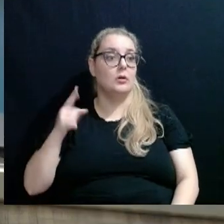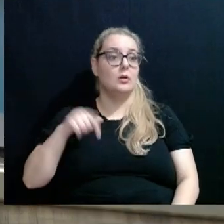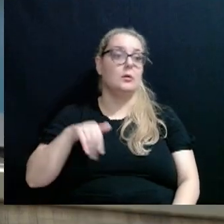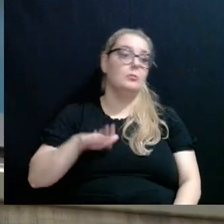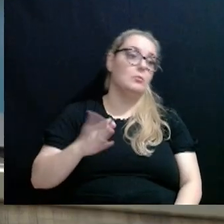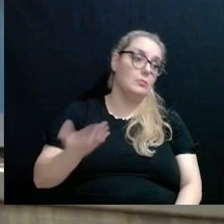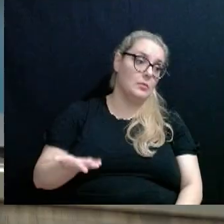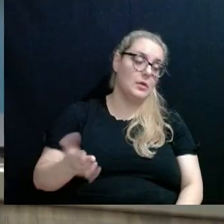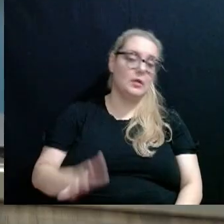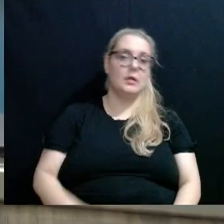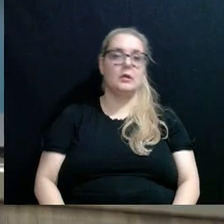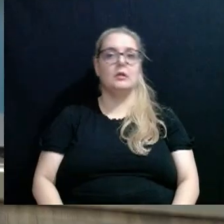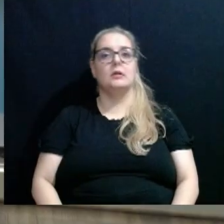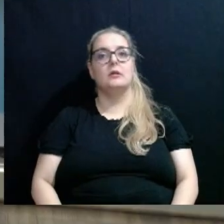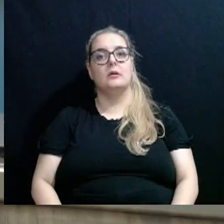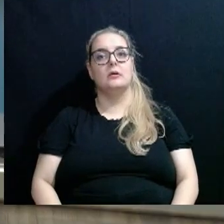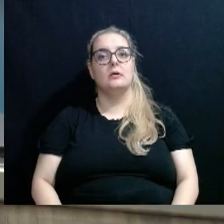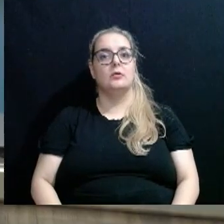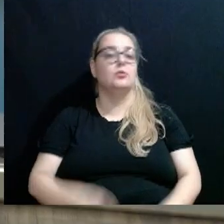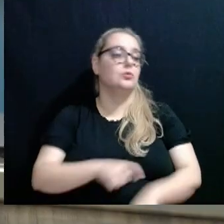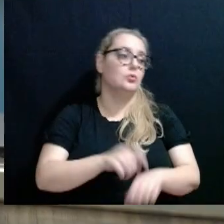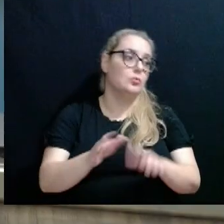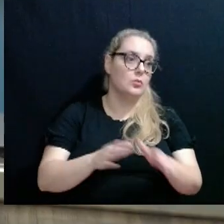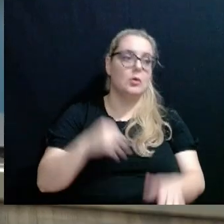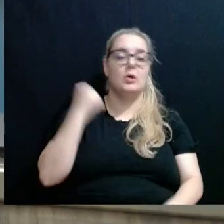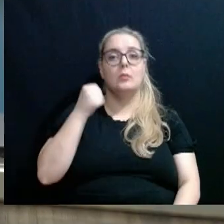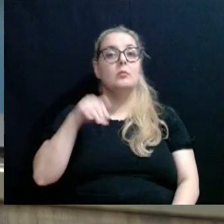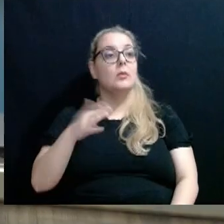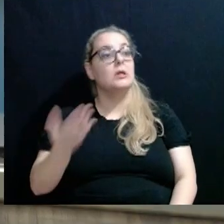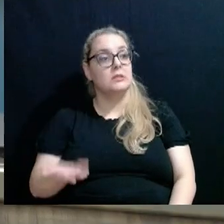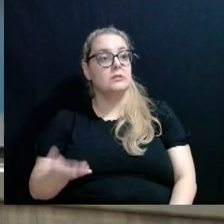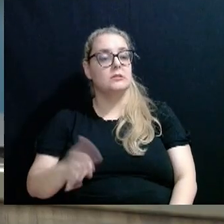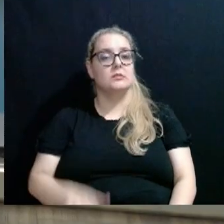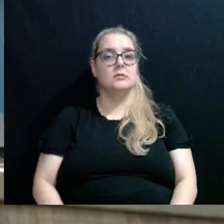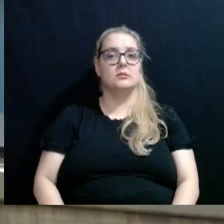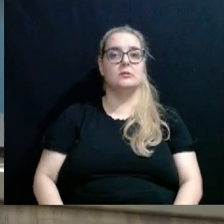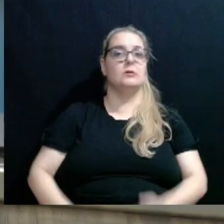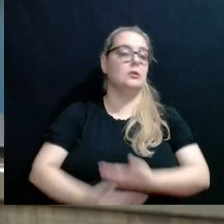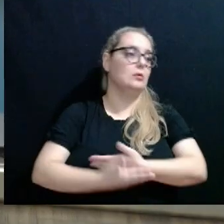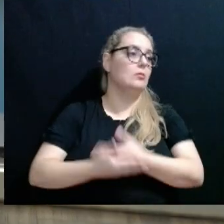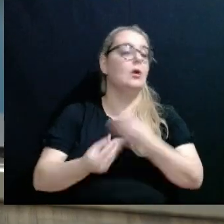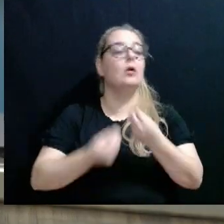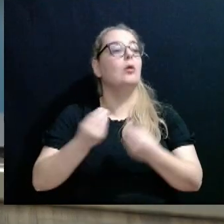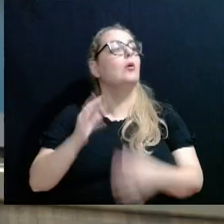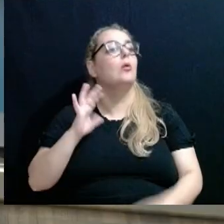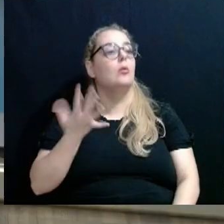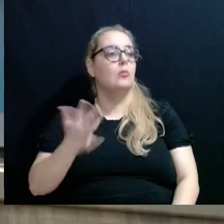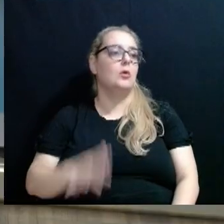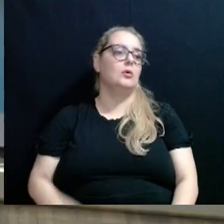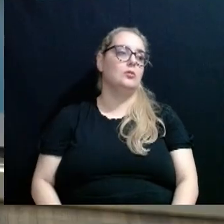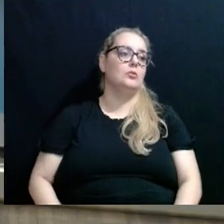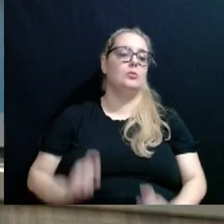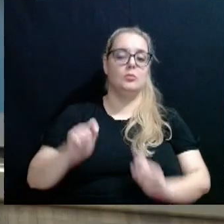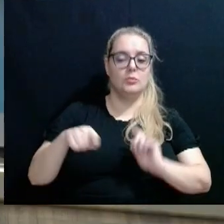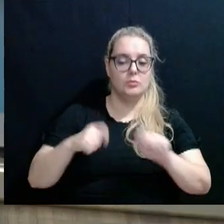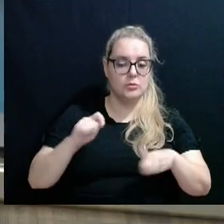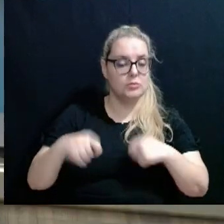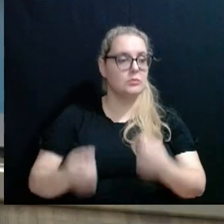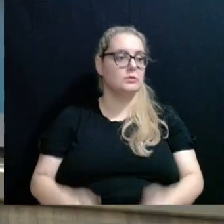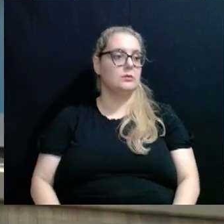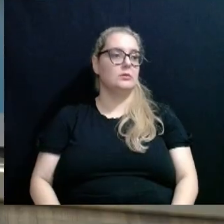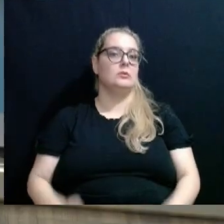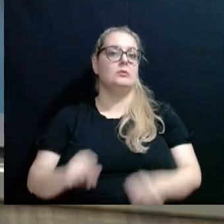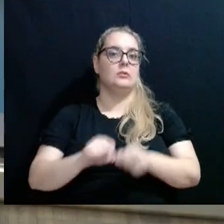idade ela é mais, numa situação mais agravante, assim, em bebês? Como que funciona mesmo os